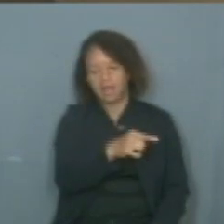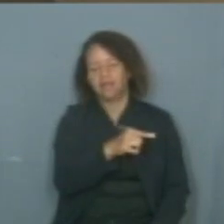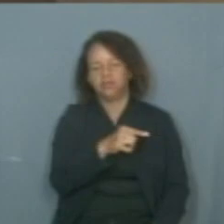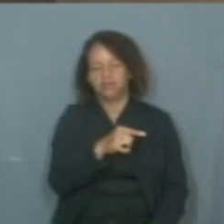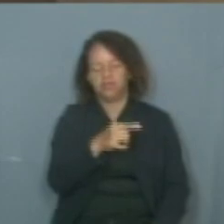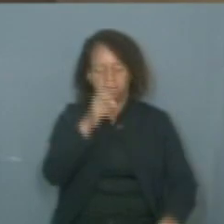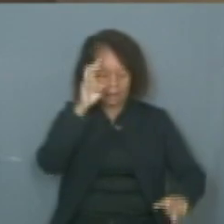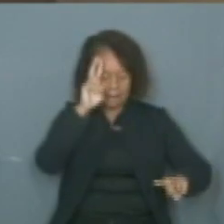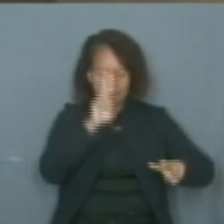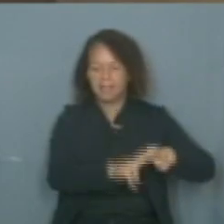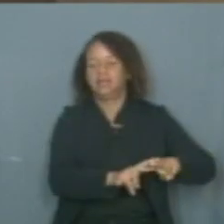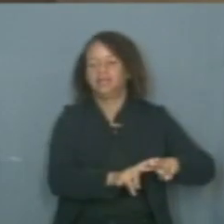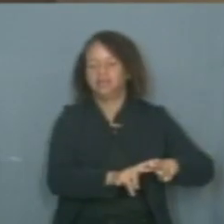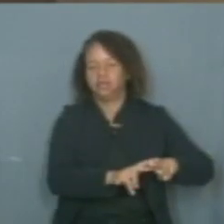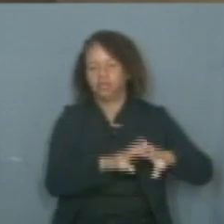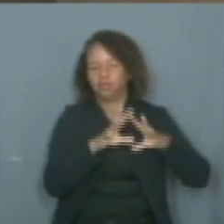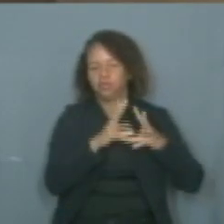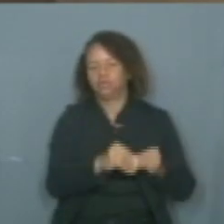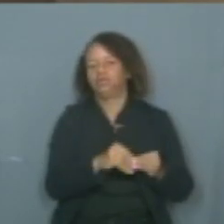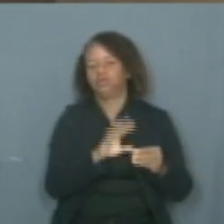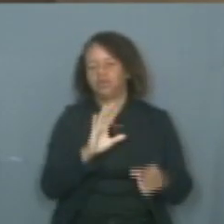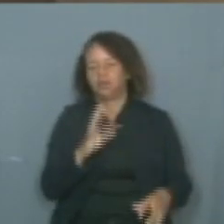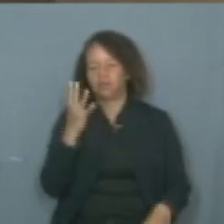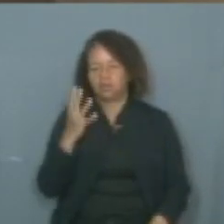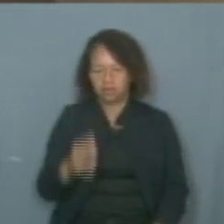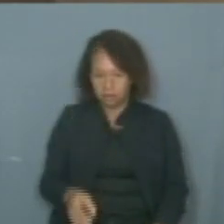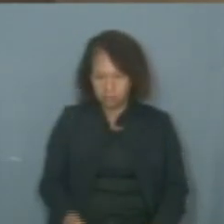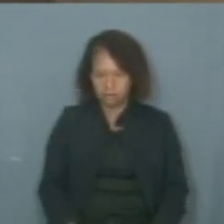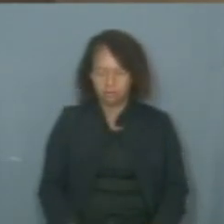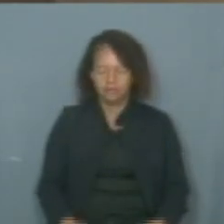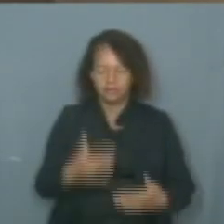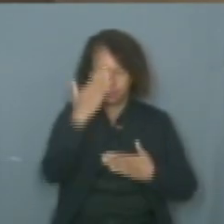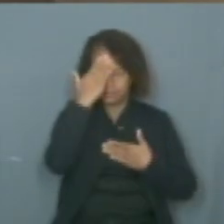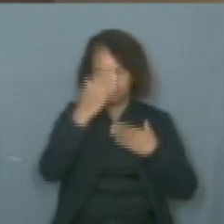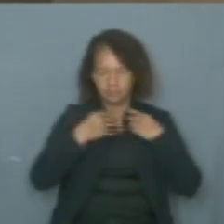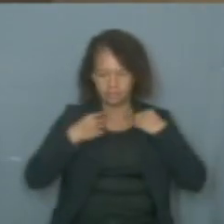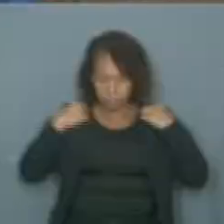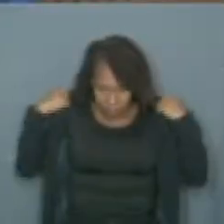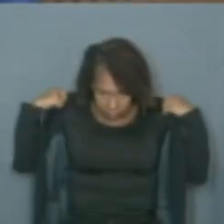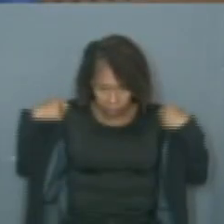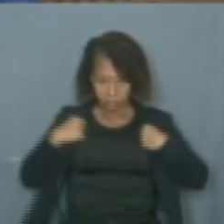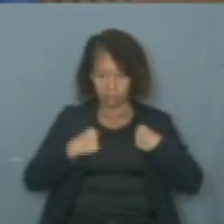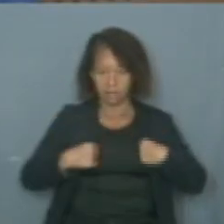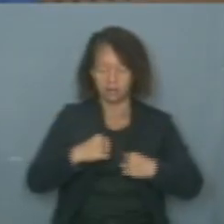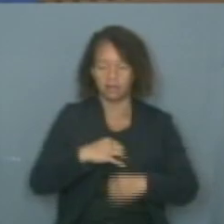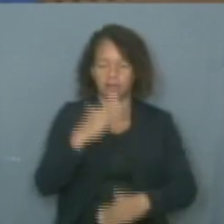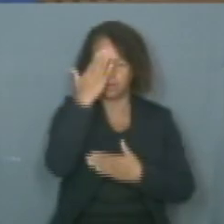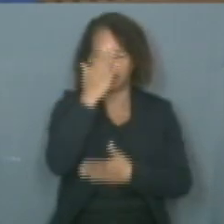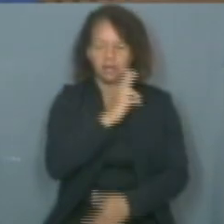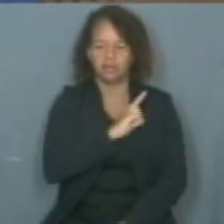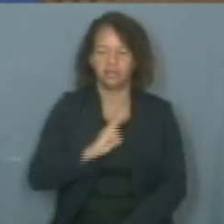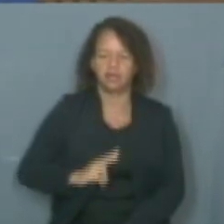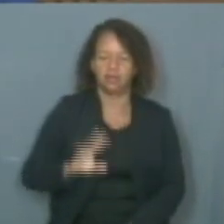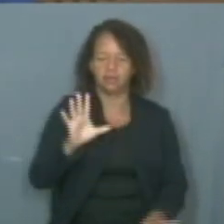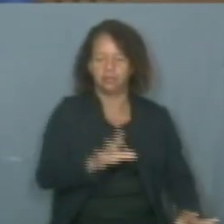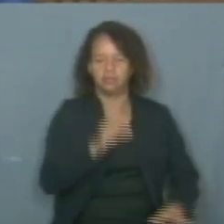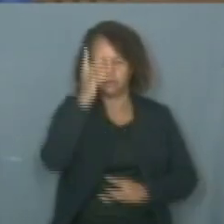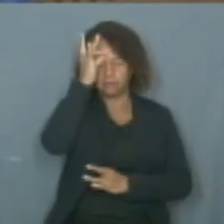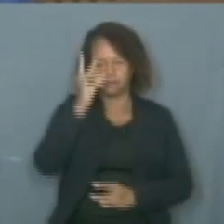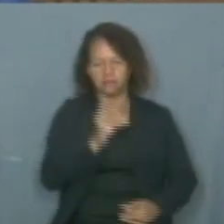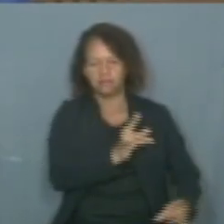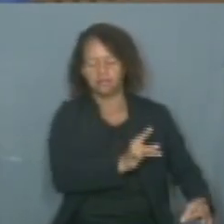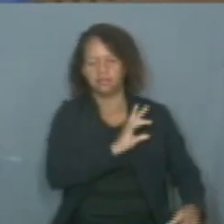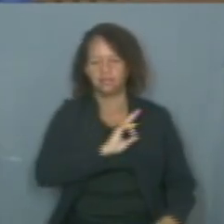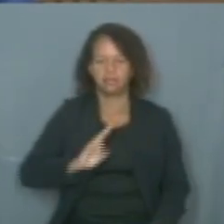ser presos por tudo isso que aconteceu. Obrigado, vereador. Muito obrigado. Obrigado, vereador. Incorporo a vossa parte e já passo a parte